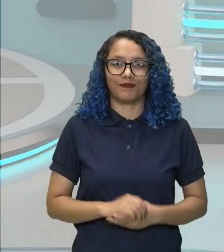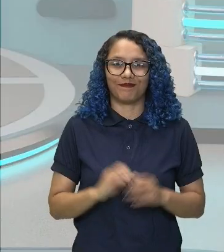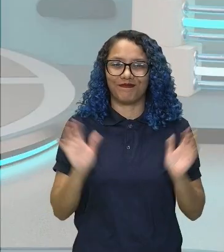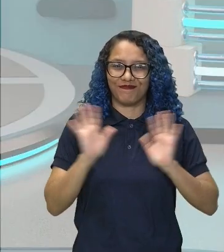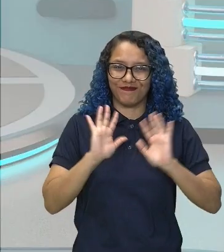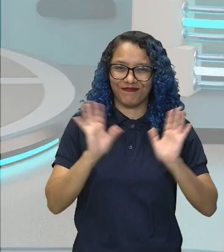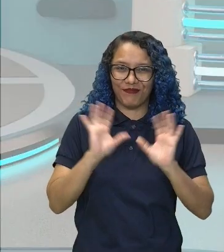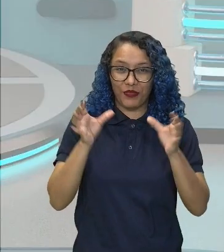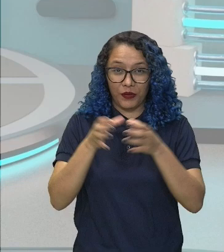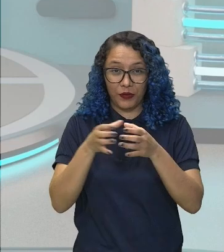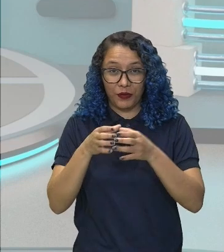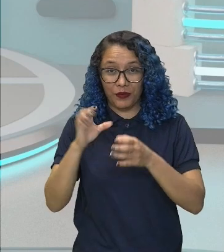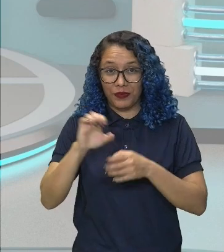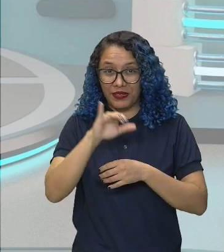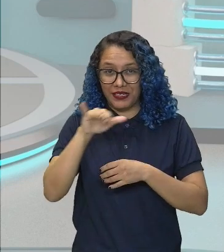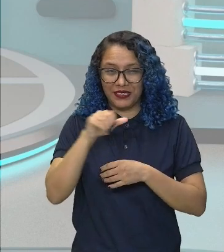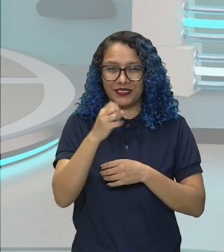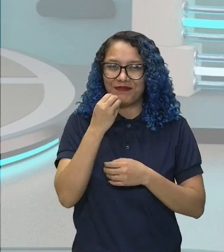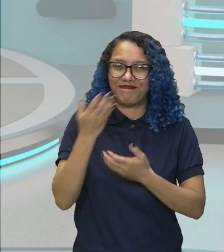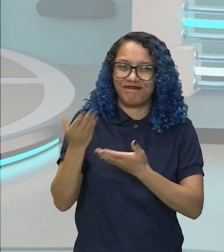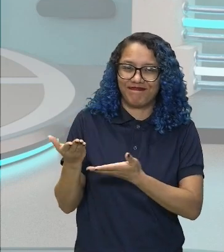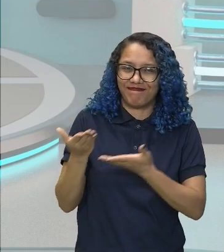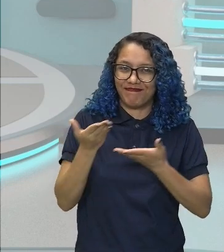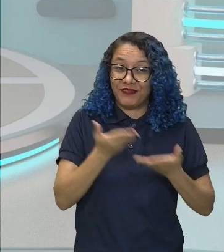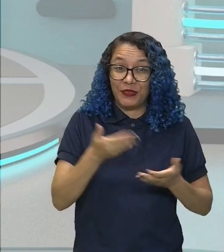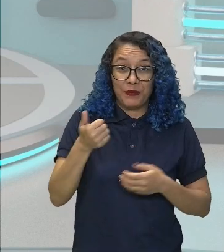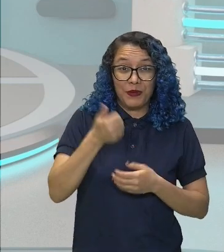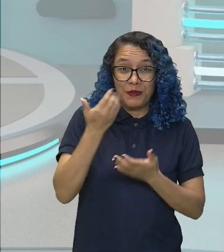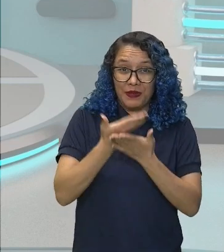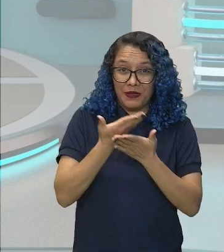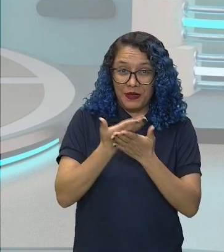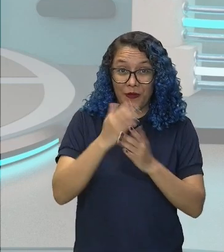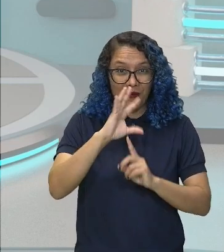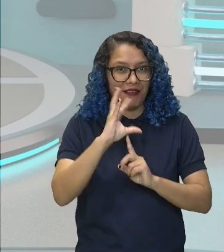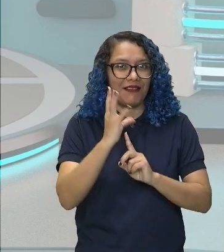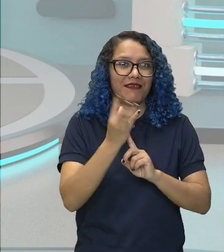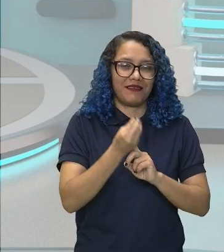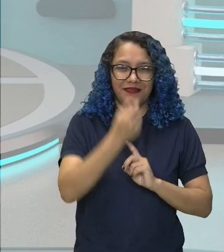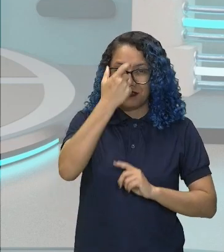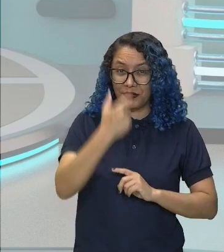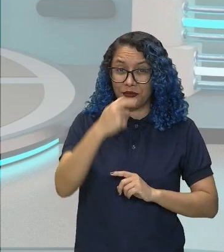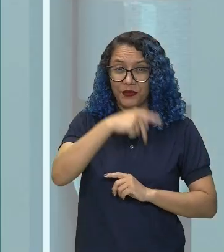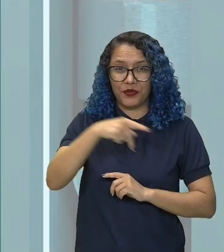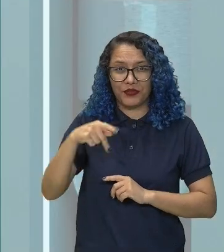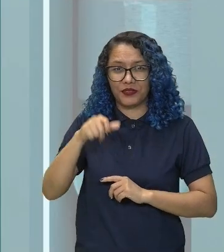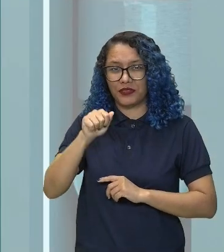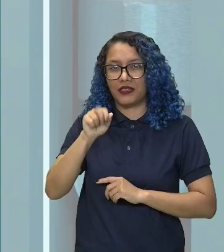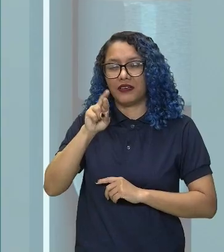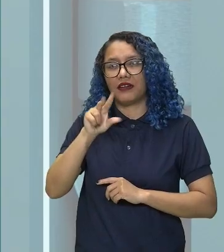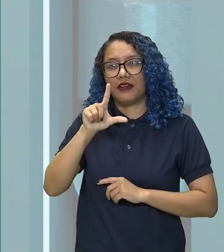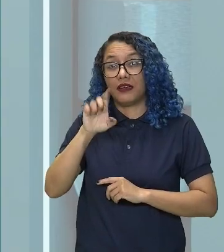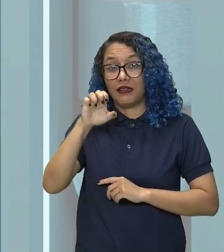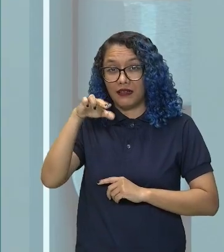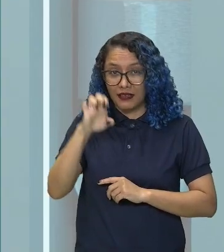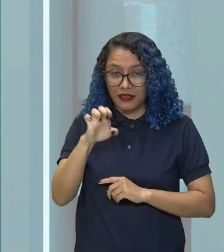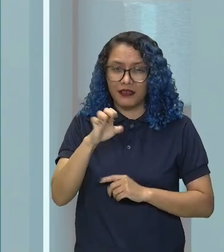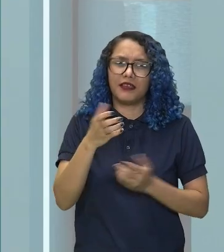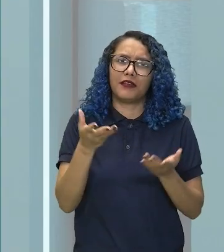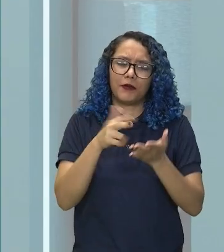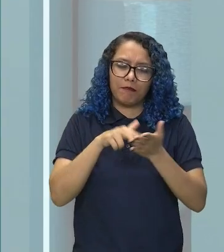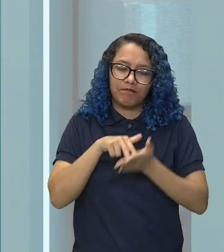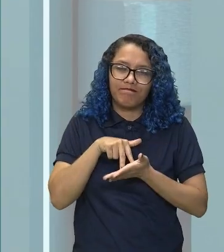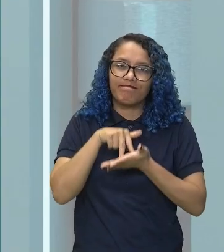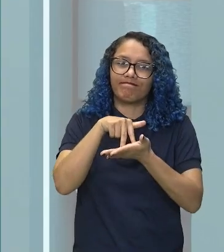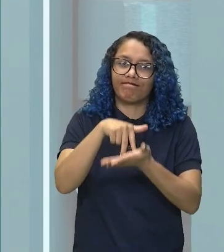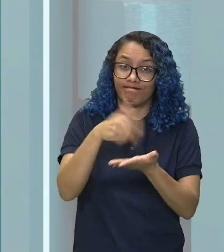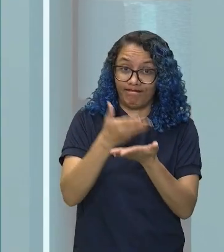EJA, quinta etapa. Sejam bem-vindos à primeira aula de artes. Eu sou a professora Arlene Azulay e vou acompanhá-los